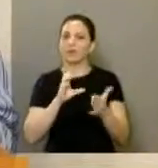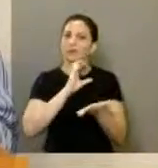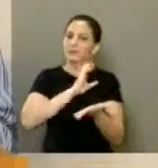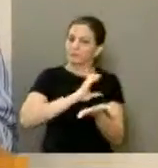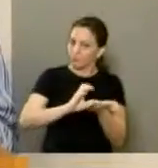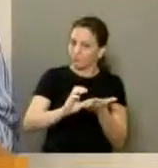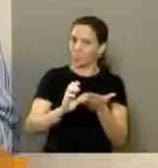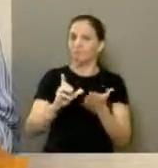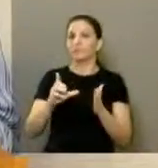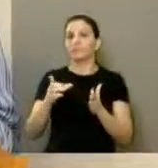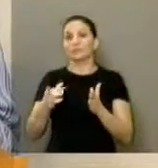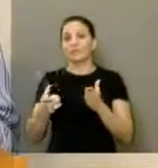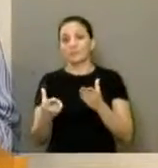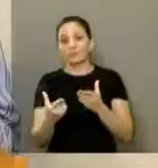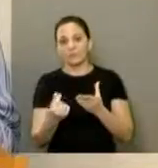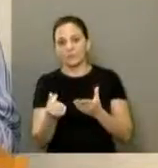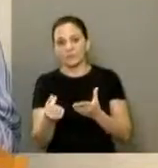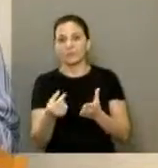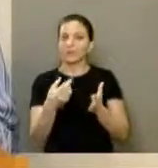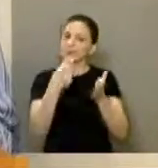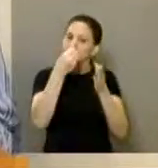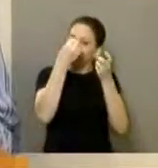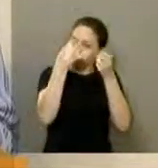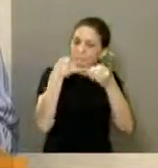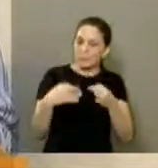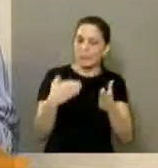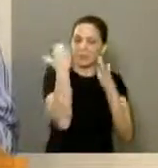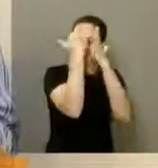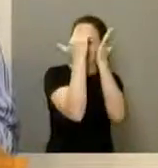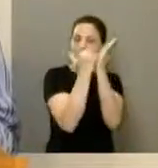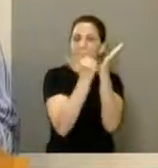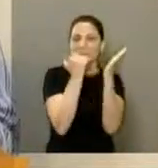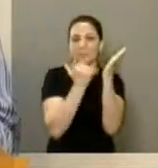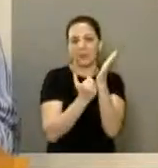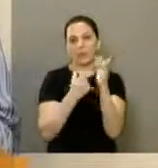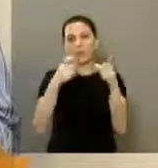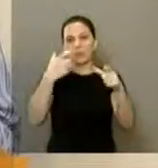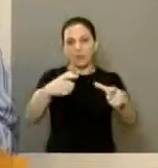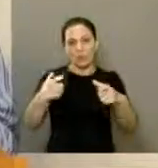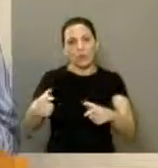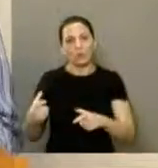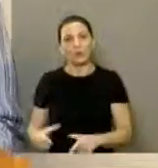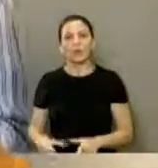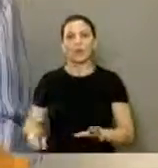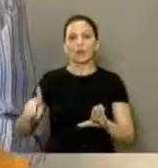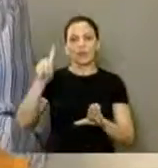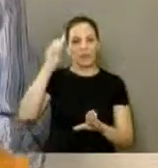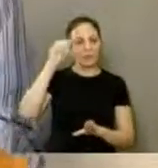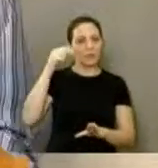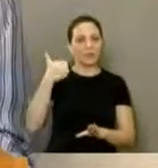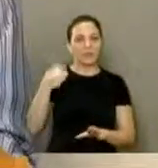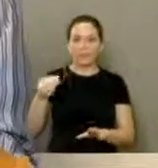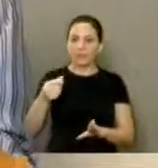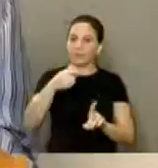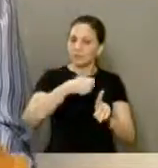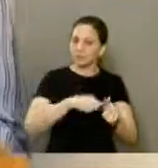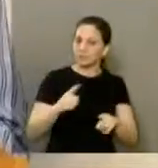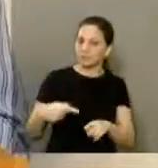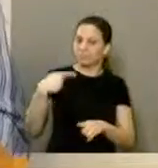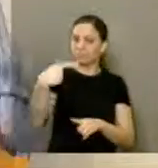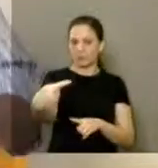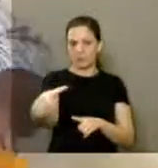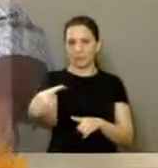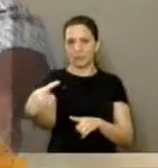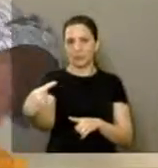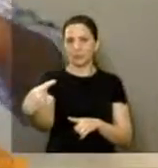recursos arrecadados com a descrição dos locais a serem entregues ao legislativo até o dia 10 do mês subsequente. Então, não